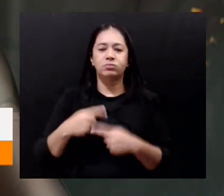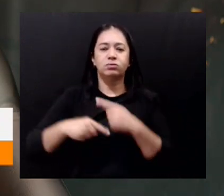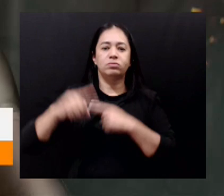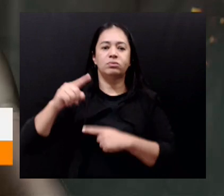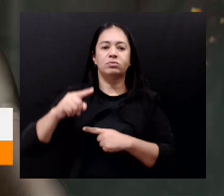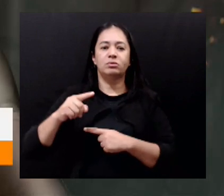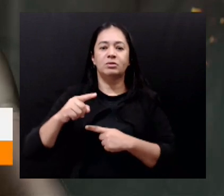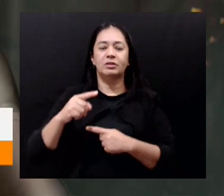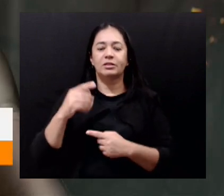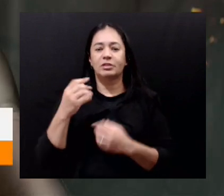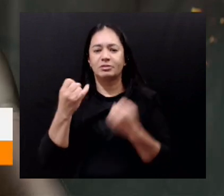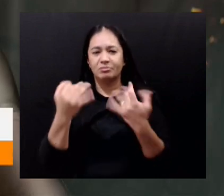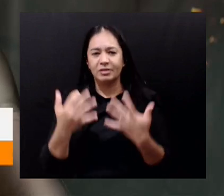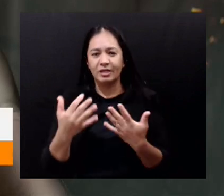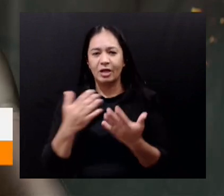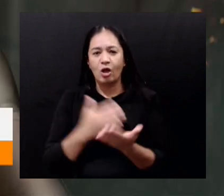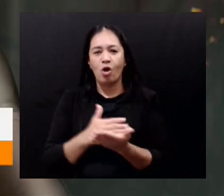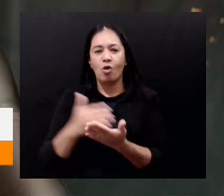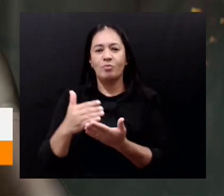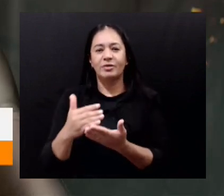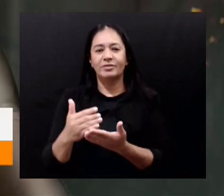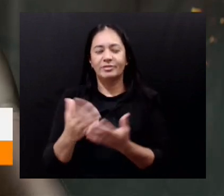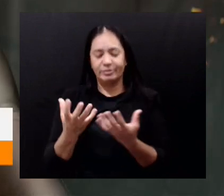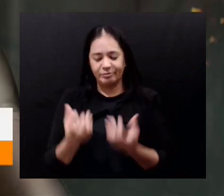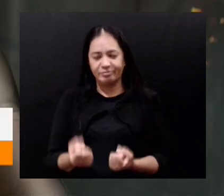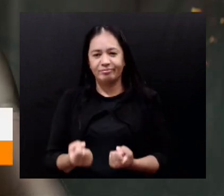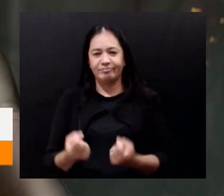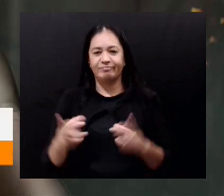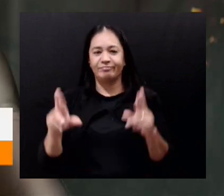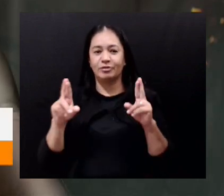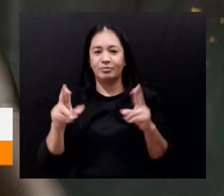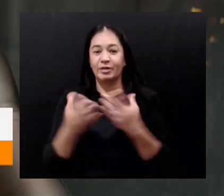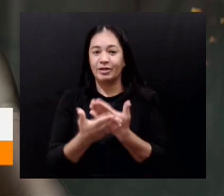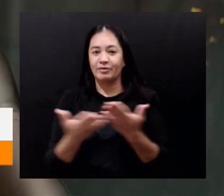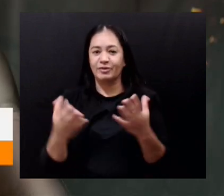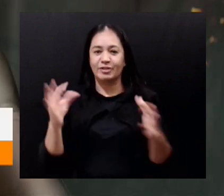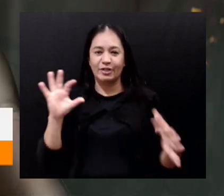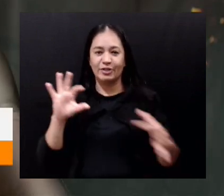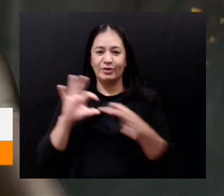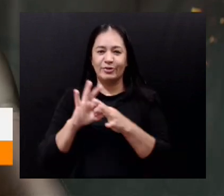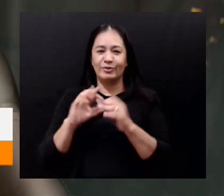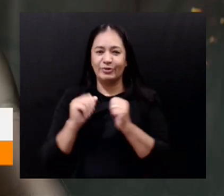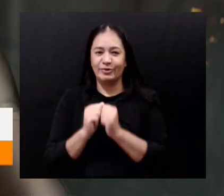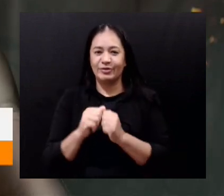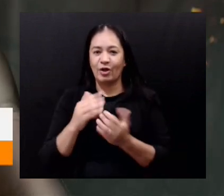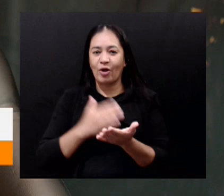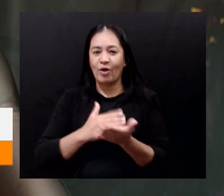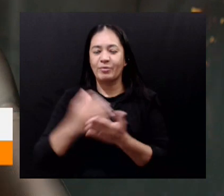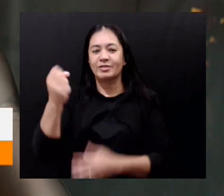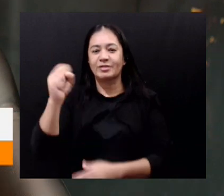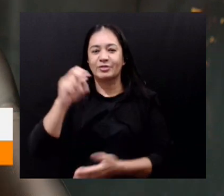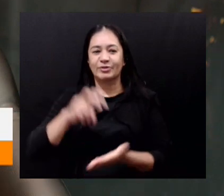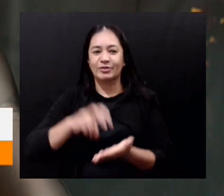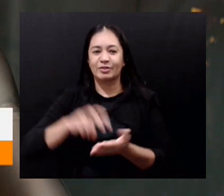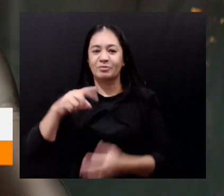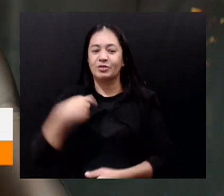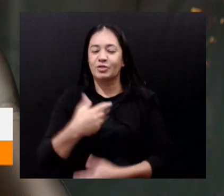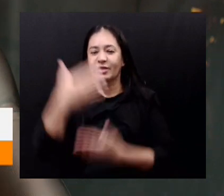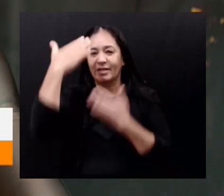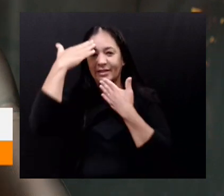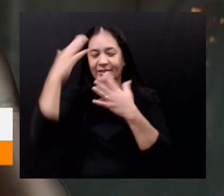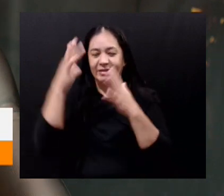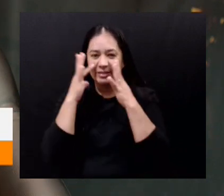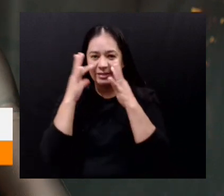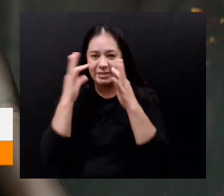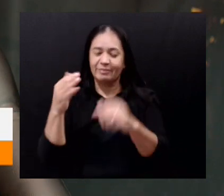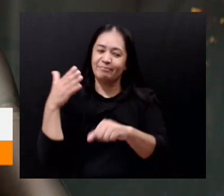recomeços. Espero que você venha com a gente amanhã, a partir das 8 da manhã. A gente agradece a sua audiência, a sua participação.